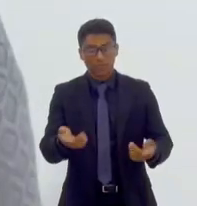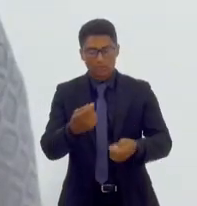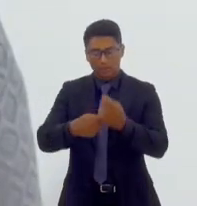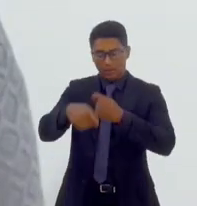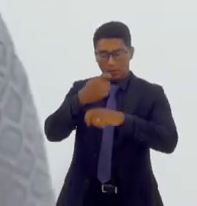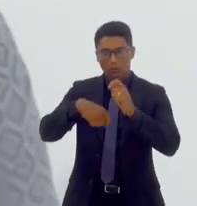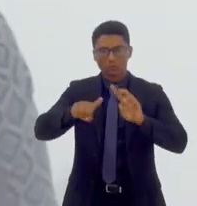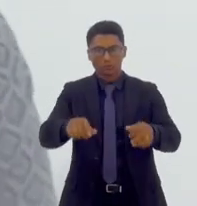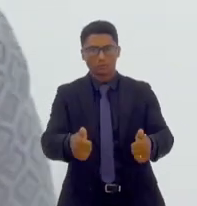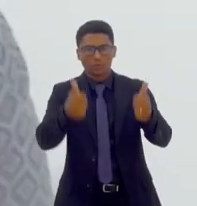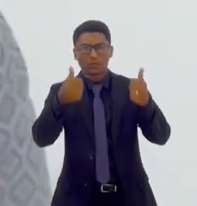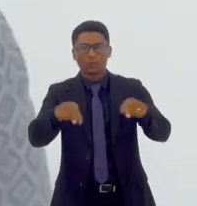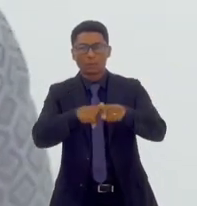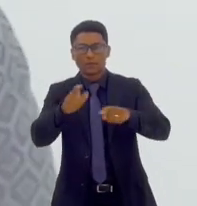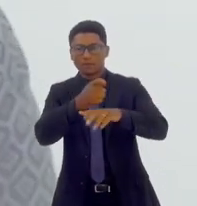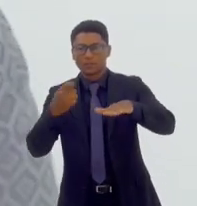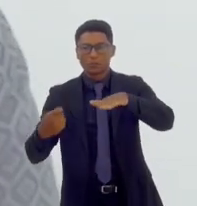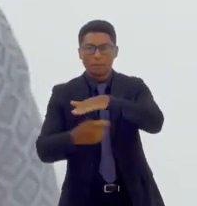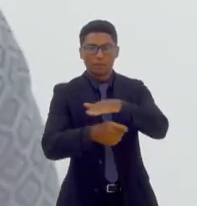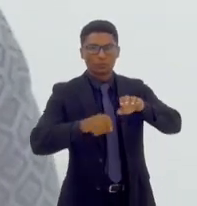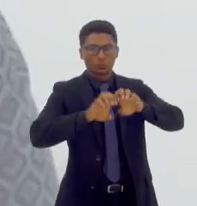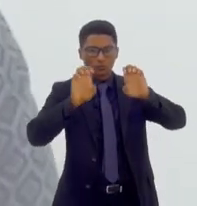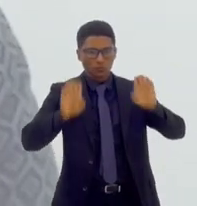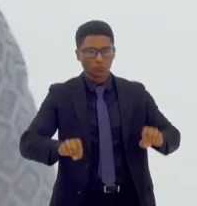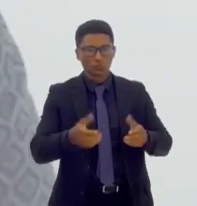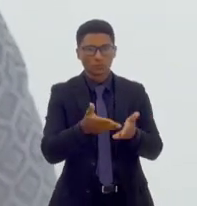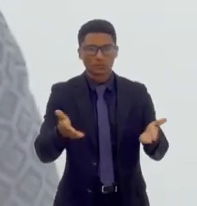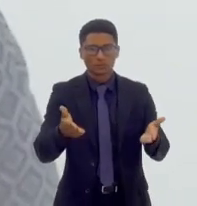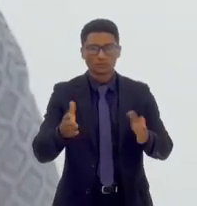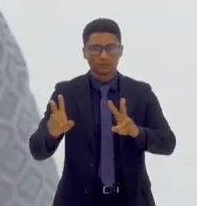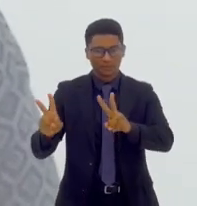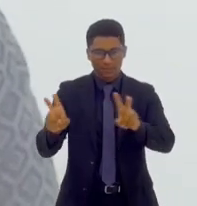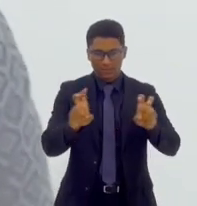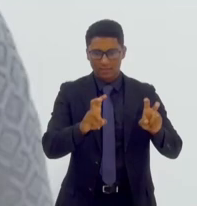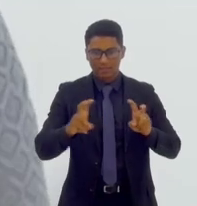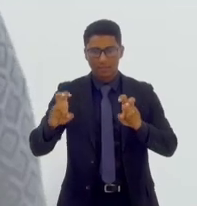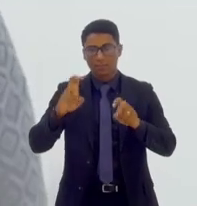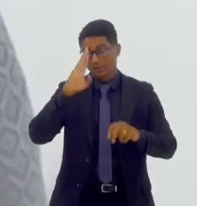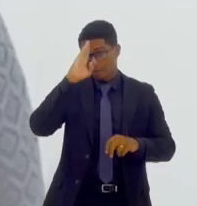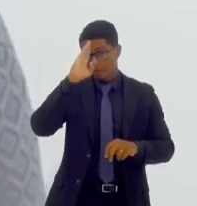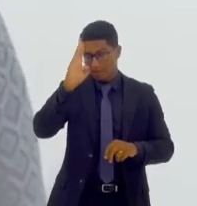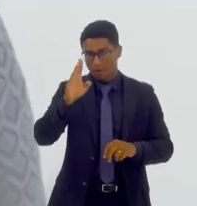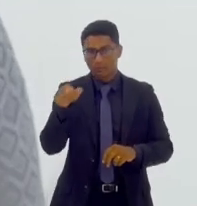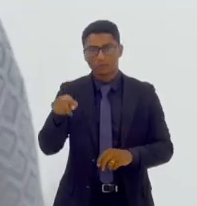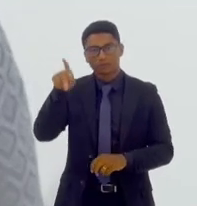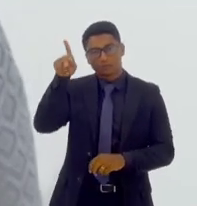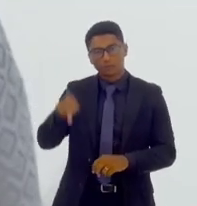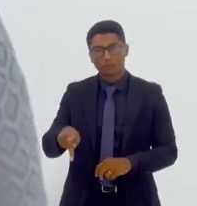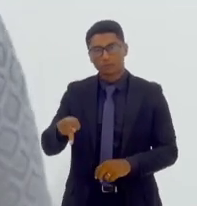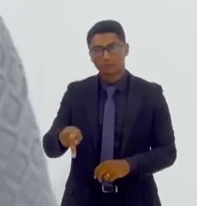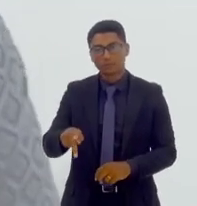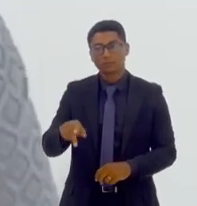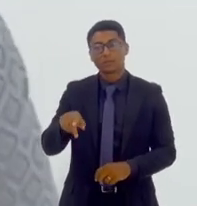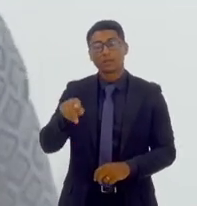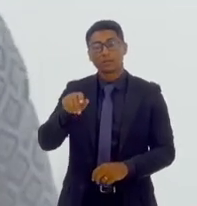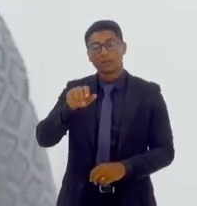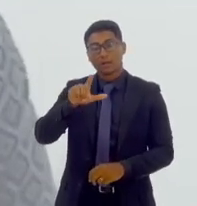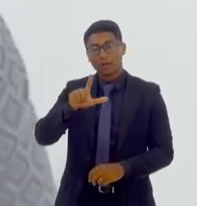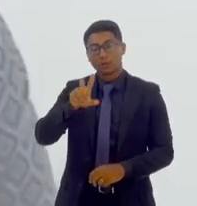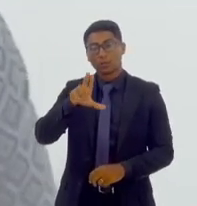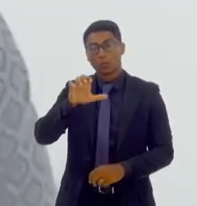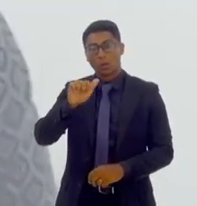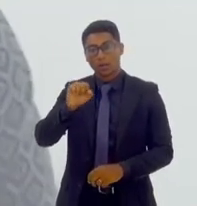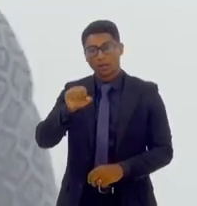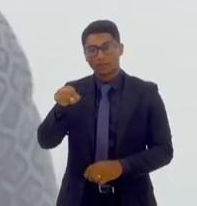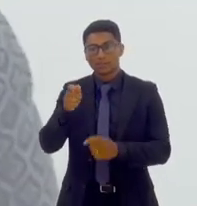Melhoria do ambiente de negócios e investimento em infraestrutura. Esses foram os temas prioritários trazidos pelo presidente da Anshan Rio,